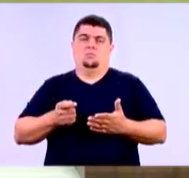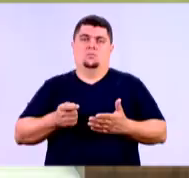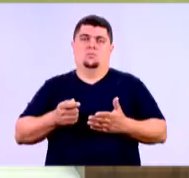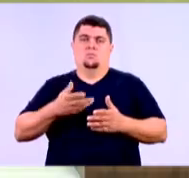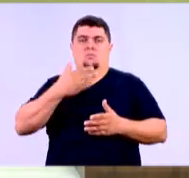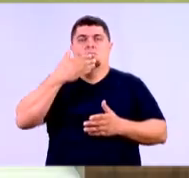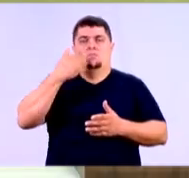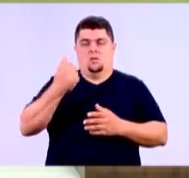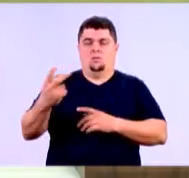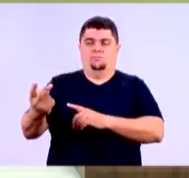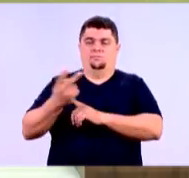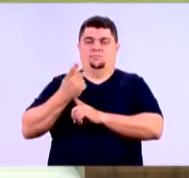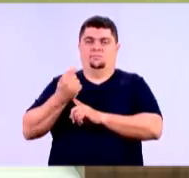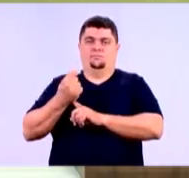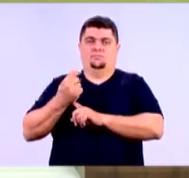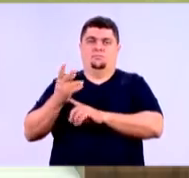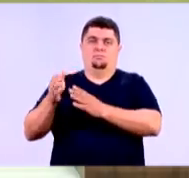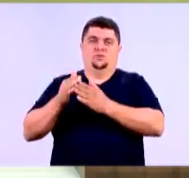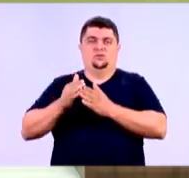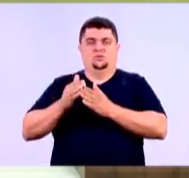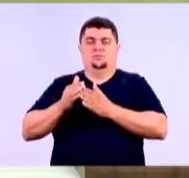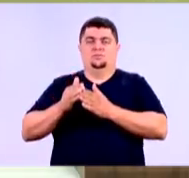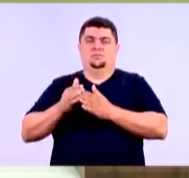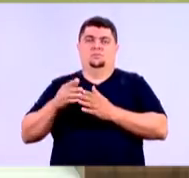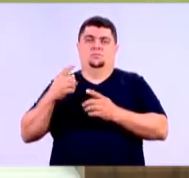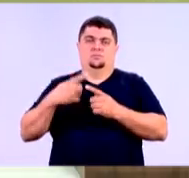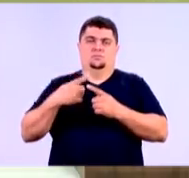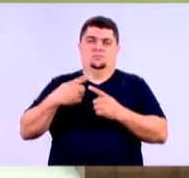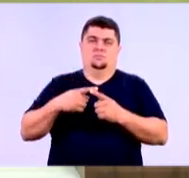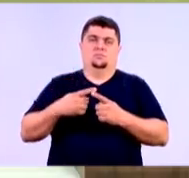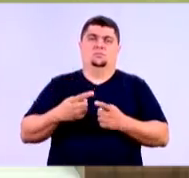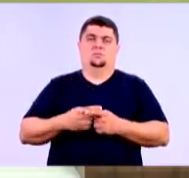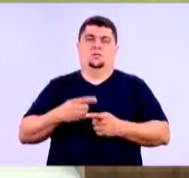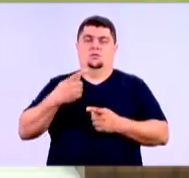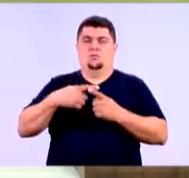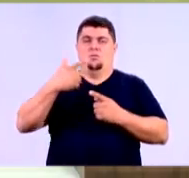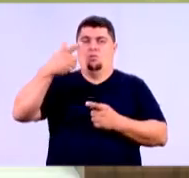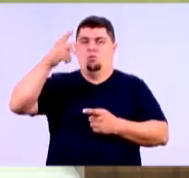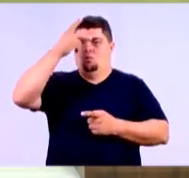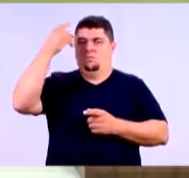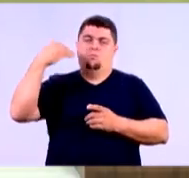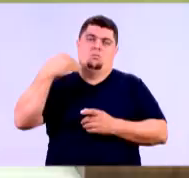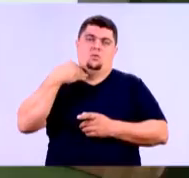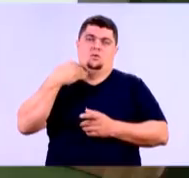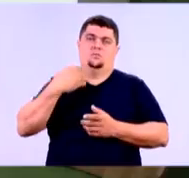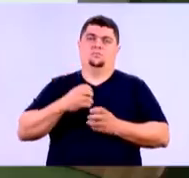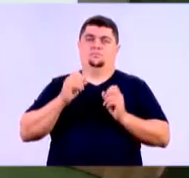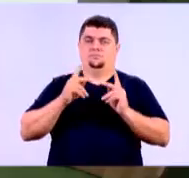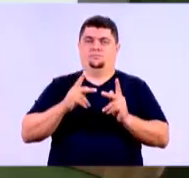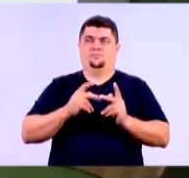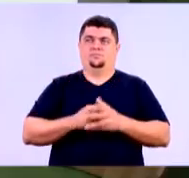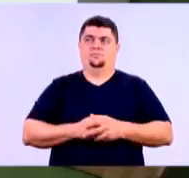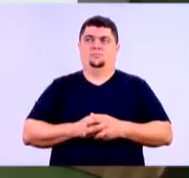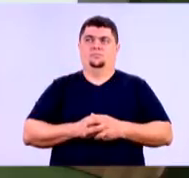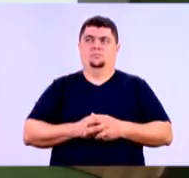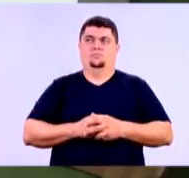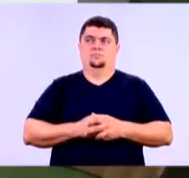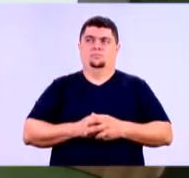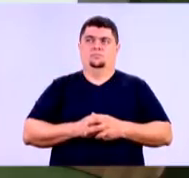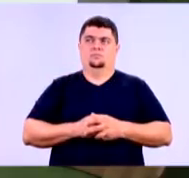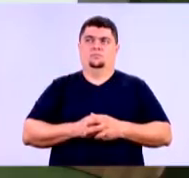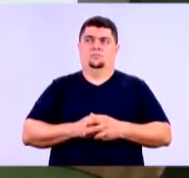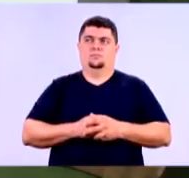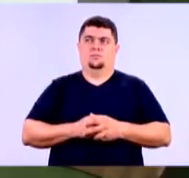Está sendo mais vantajoso essa empresa investir através de capital de terceiros. Ótimo, maravilhoso. Gente, vou deixar para